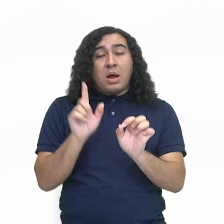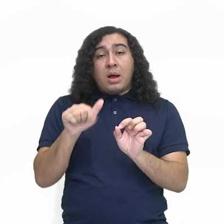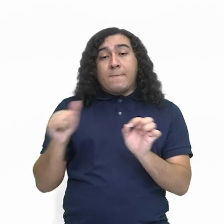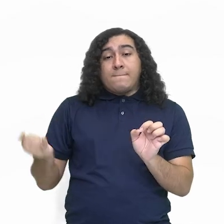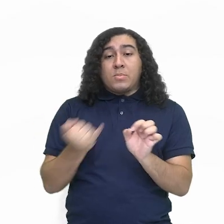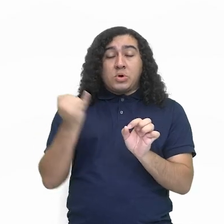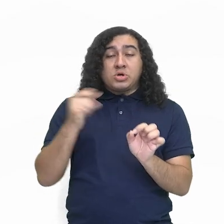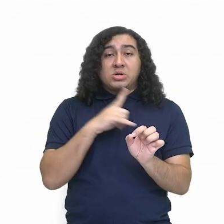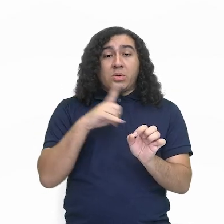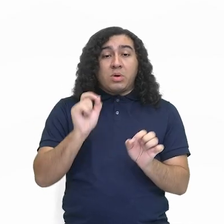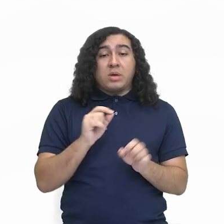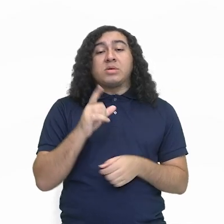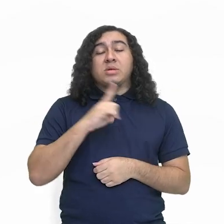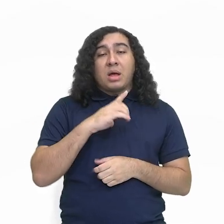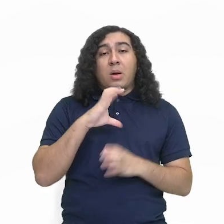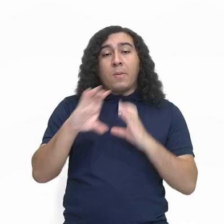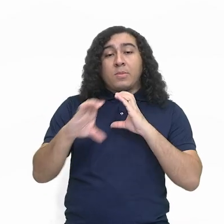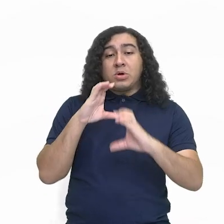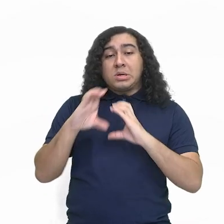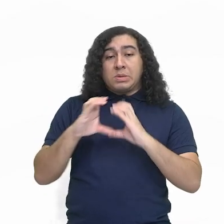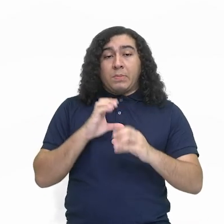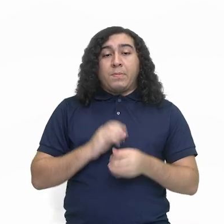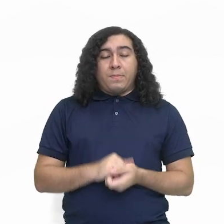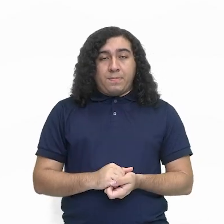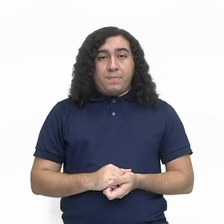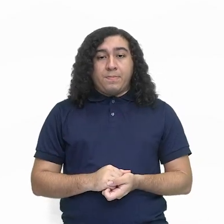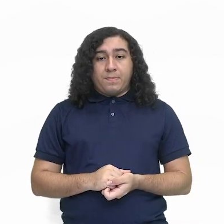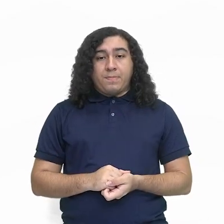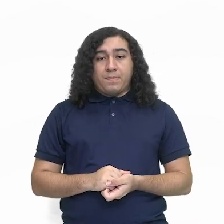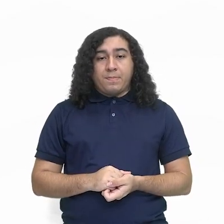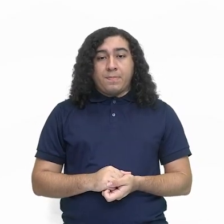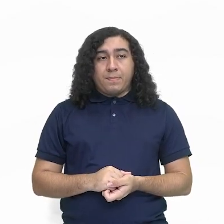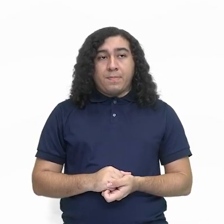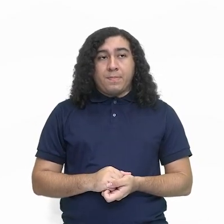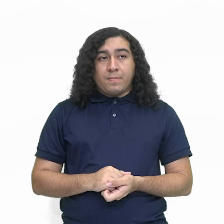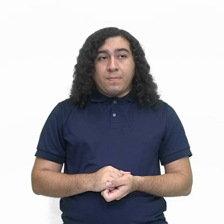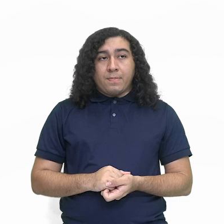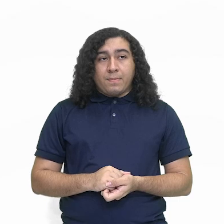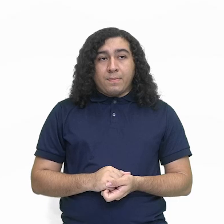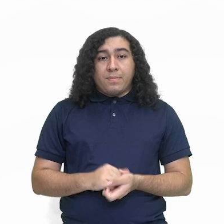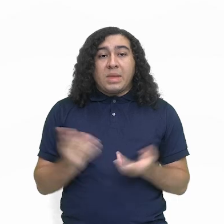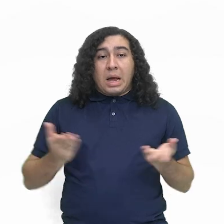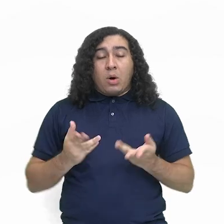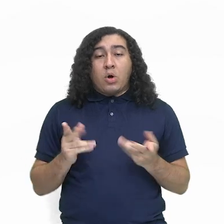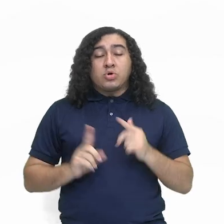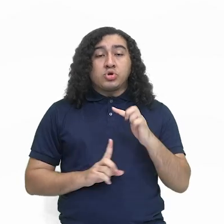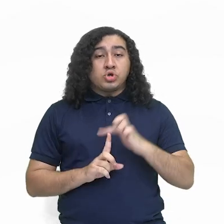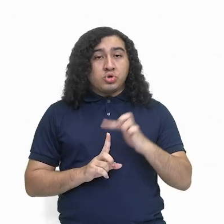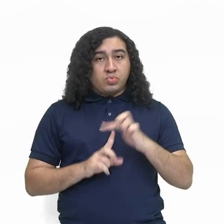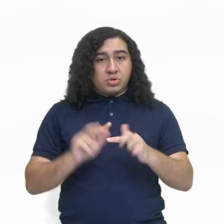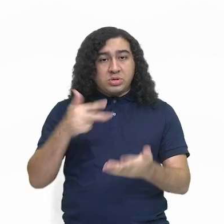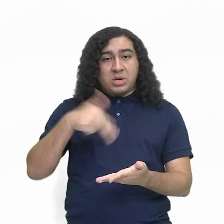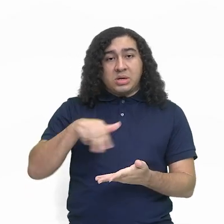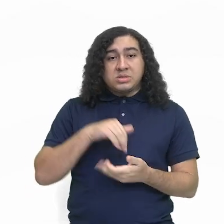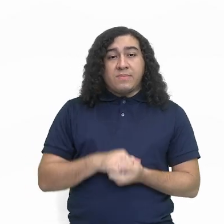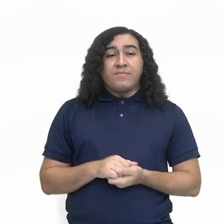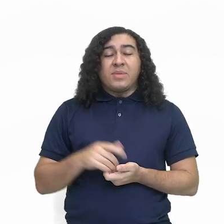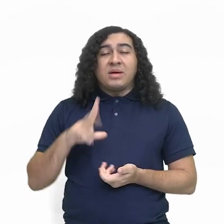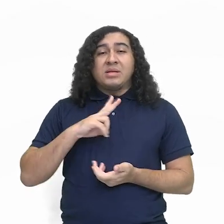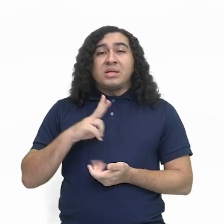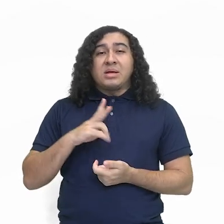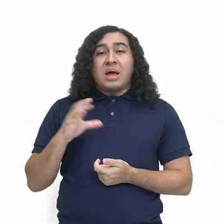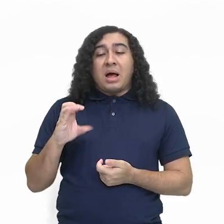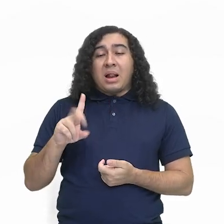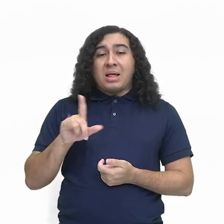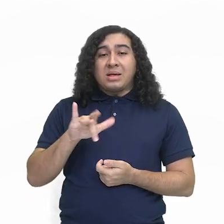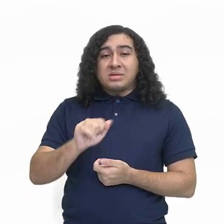importante para a forma de comunicação. Agora, abordando aqui sobre os tipos de dança, nós vamos ter dança clássica,